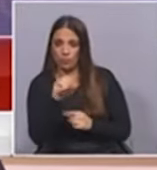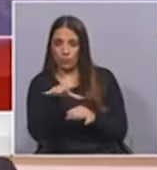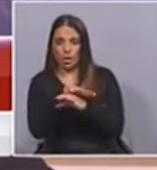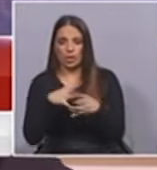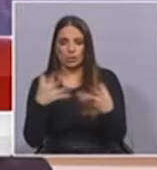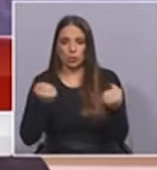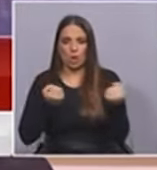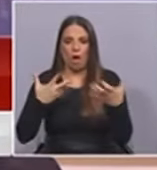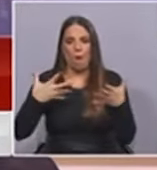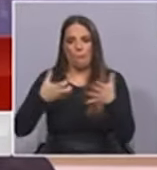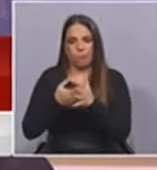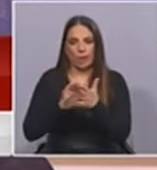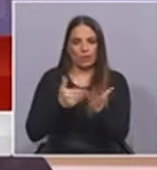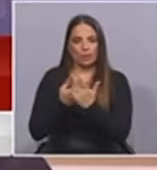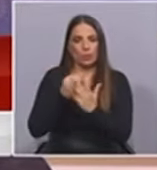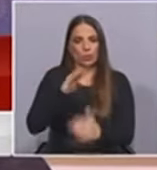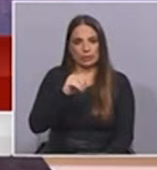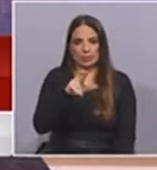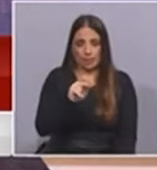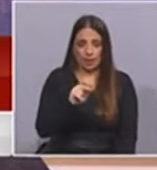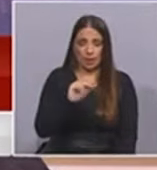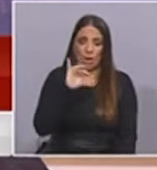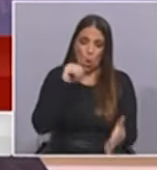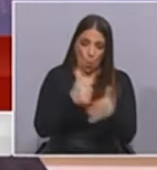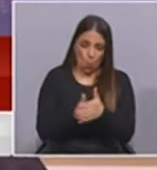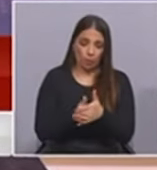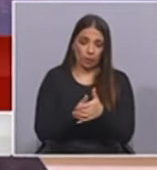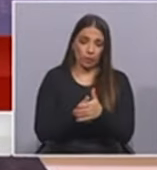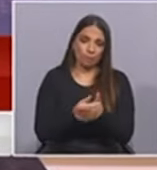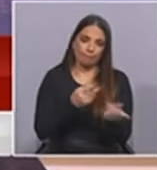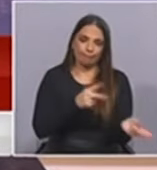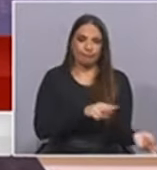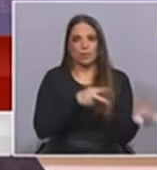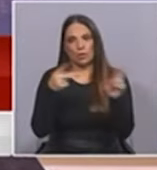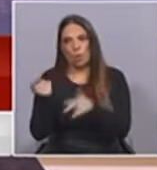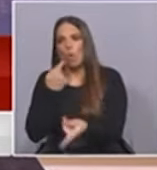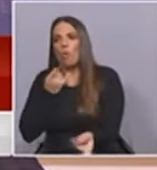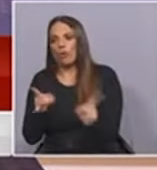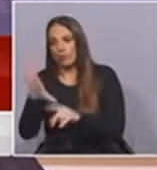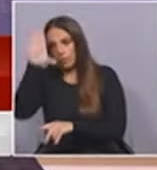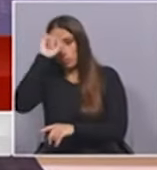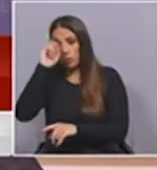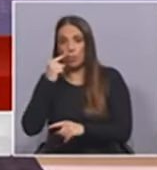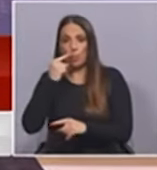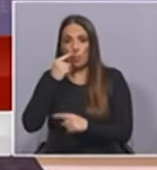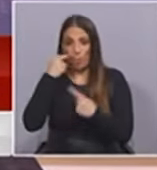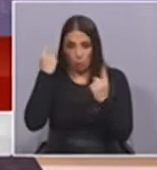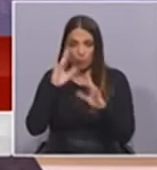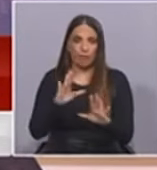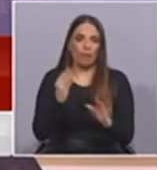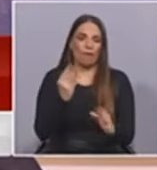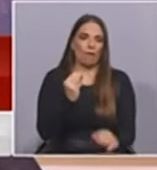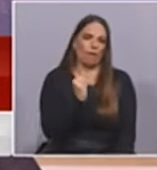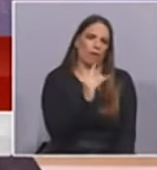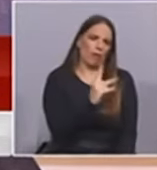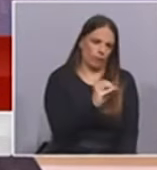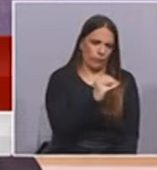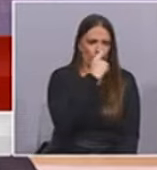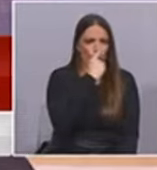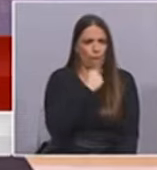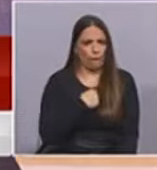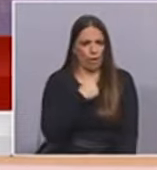caso do acidente que matou ser a carreira apesar dos lapsos de memória e de Lucas deu várias informações às autoridades sobre